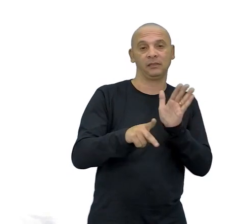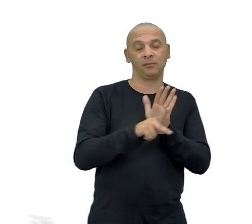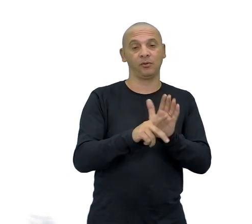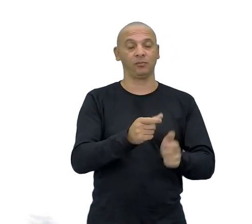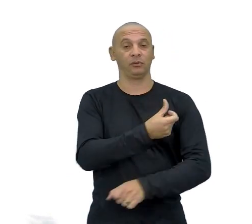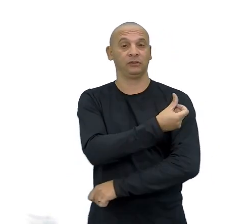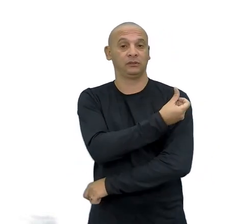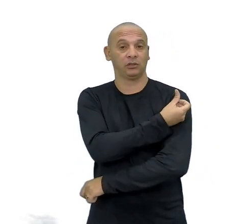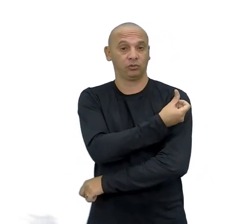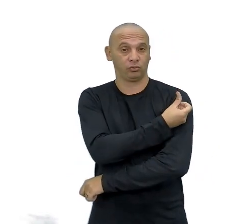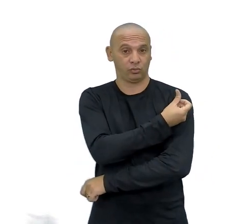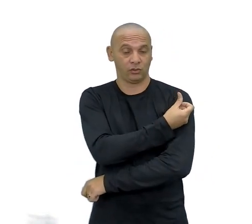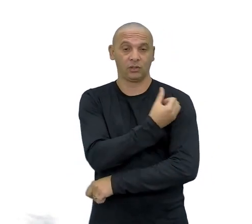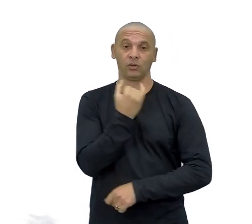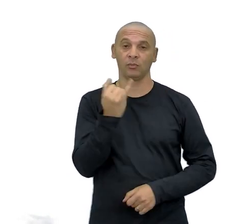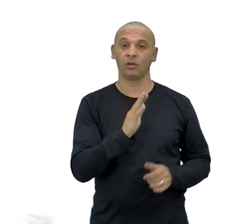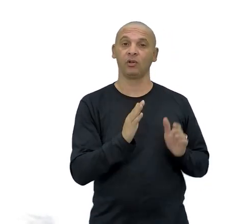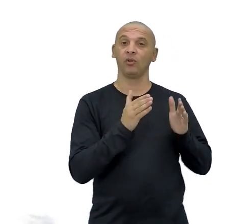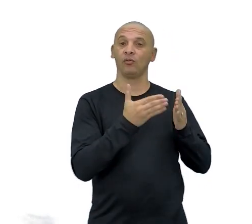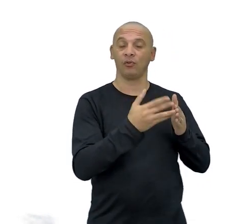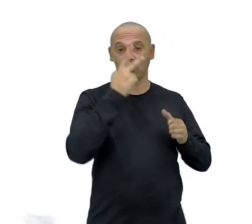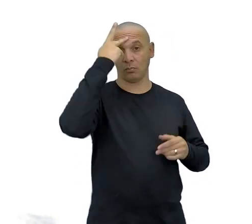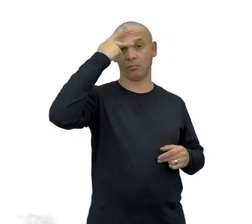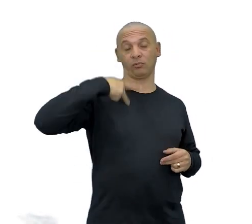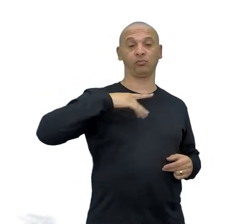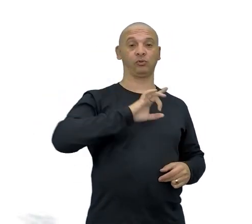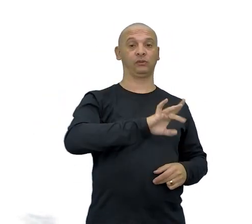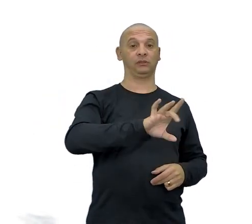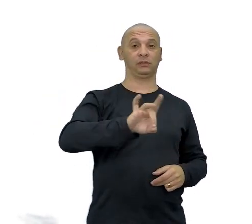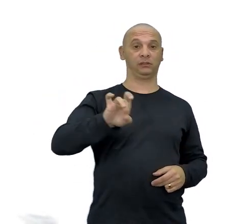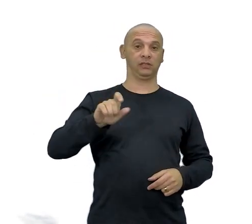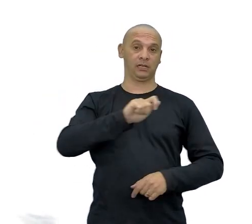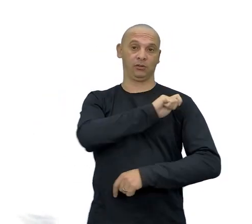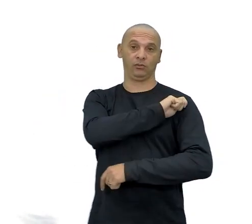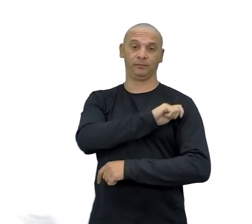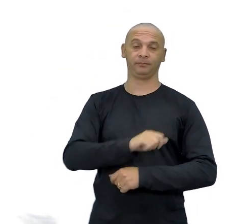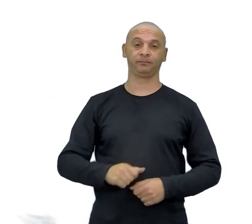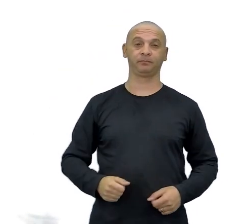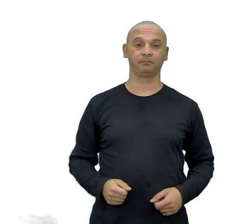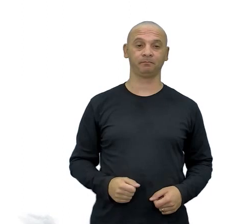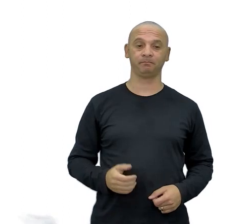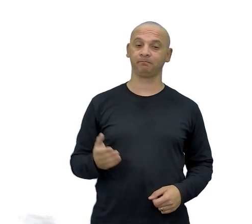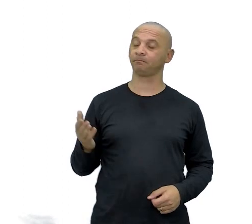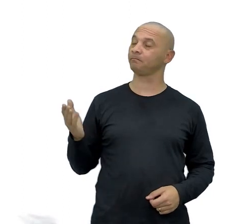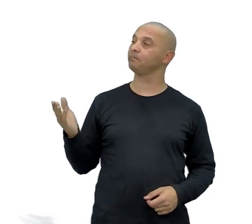6º ano, vai ser o enfoque do relato pessoal. Próximo.